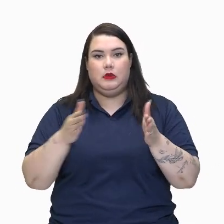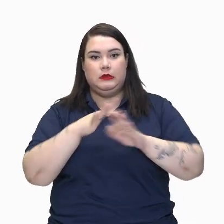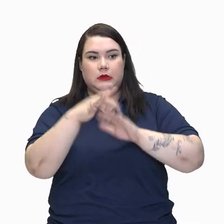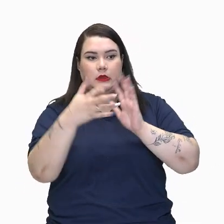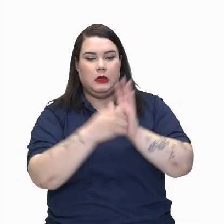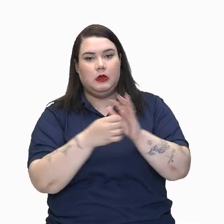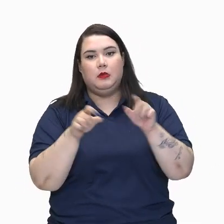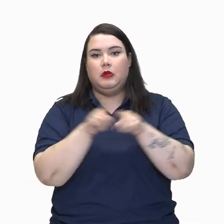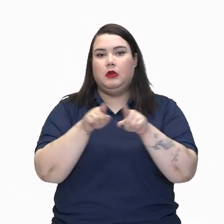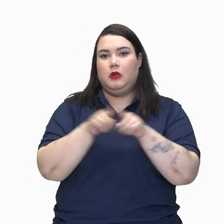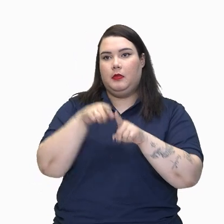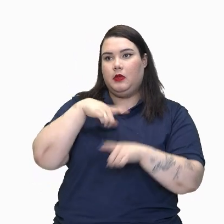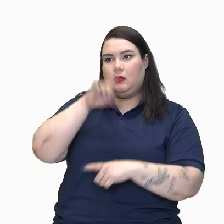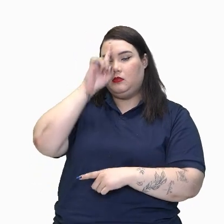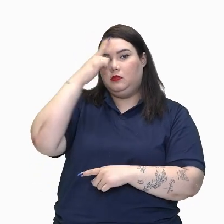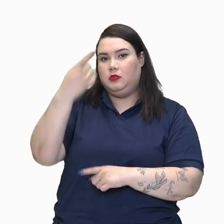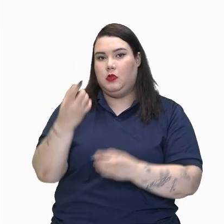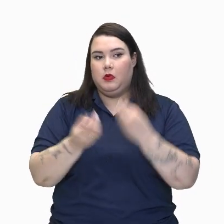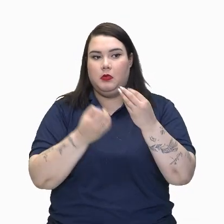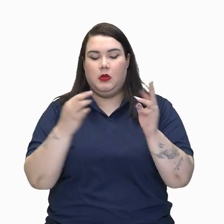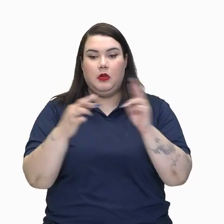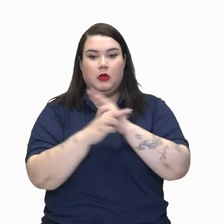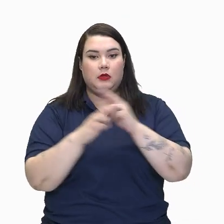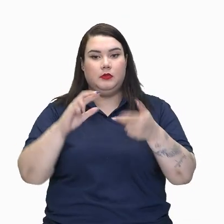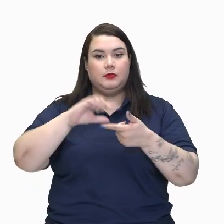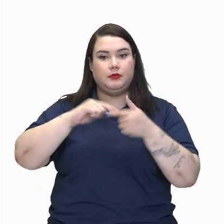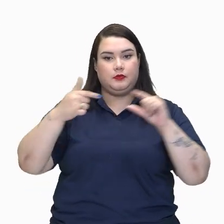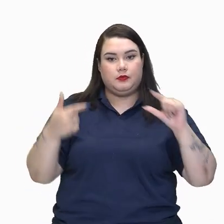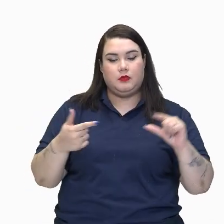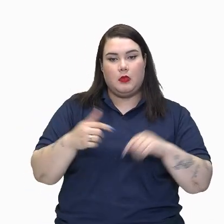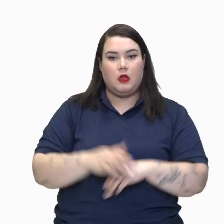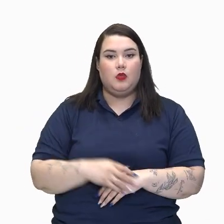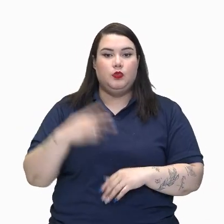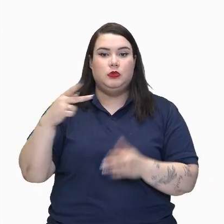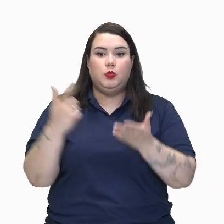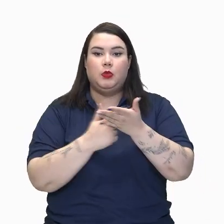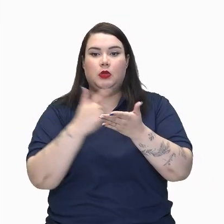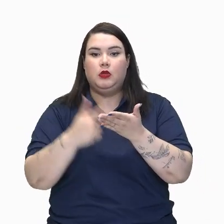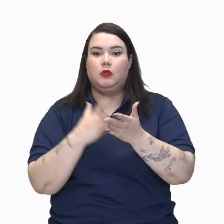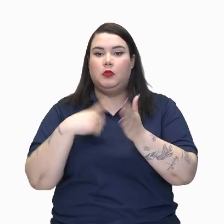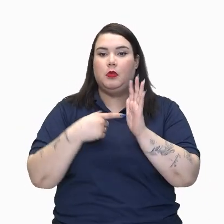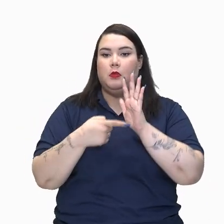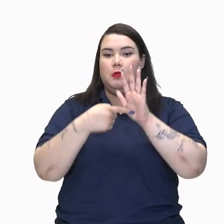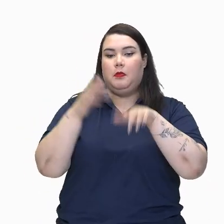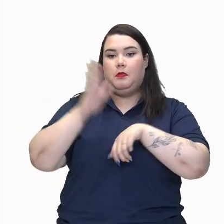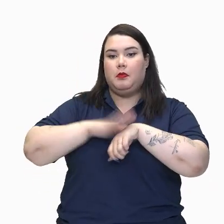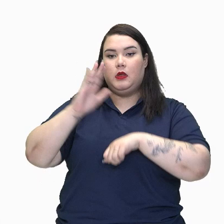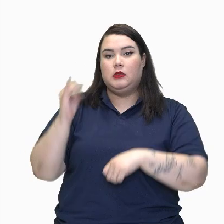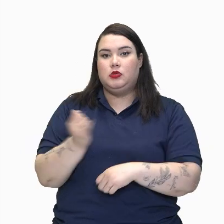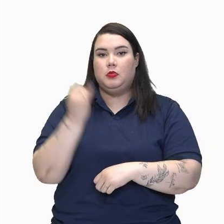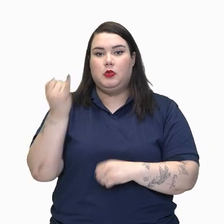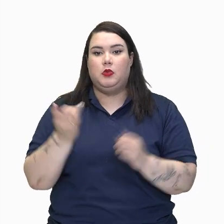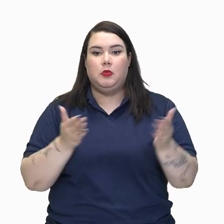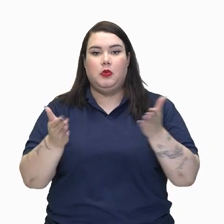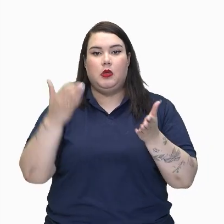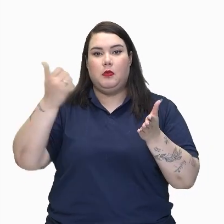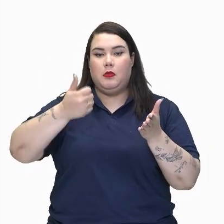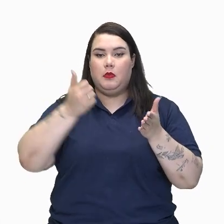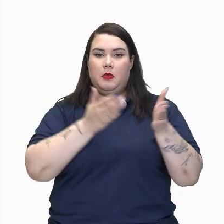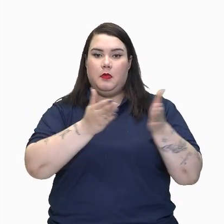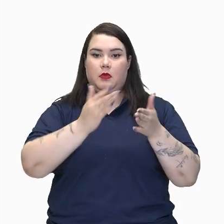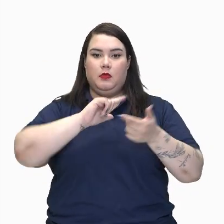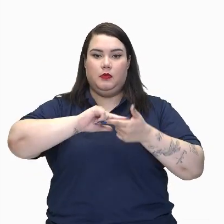mas também inovava em relação ao modernismo. E a sua obra Libertinagem é considerada uma das mais importantes da primeira fase